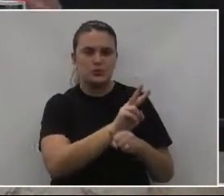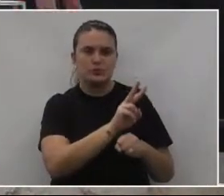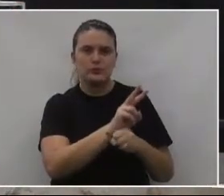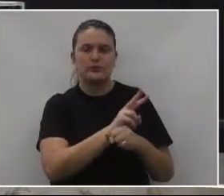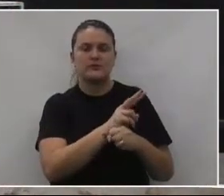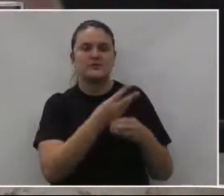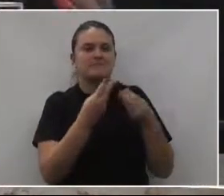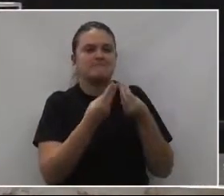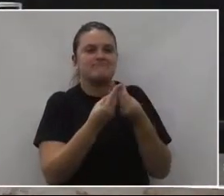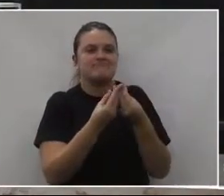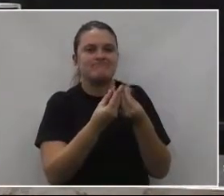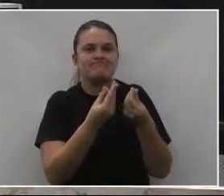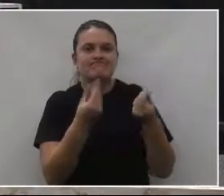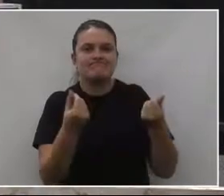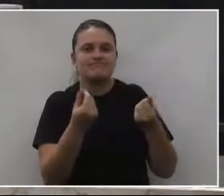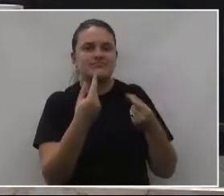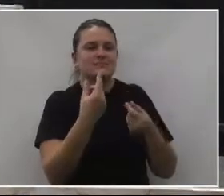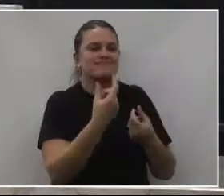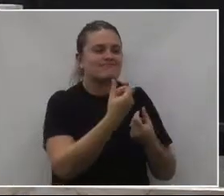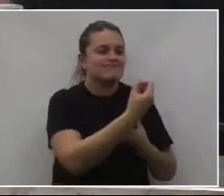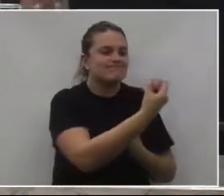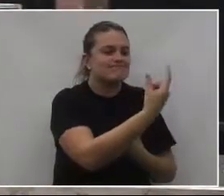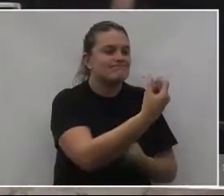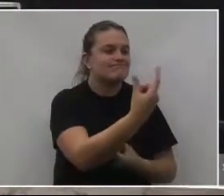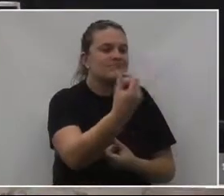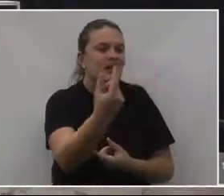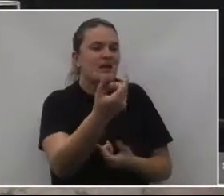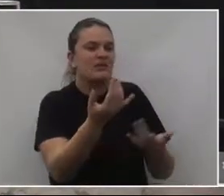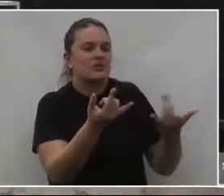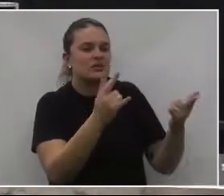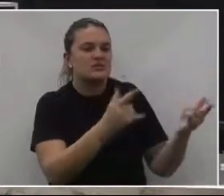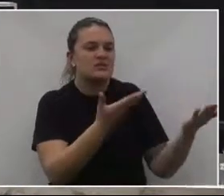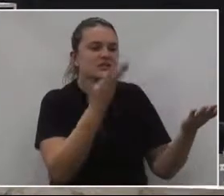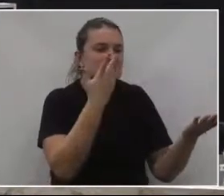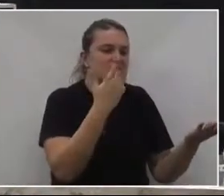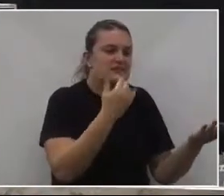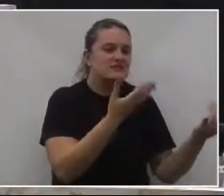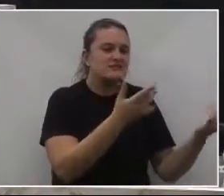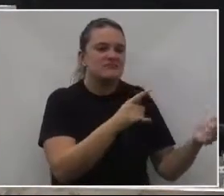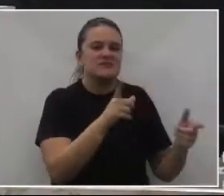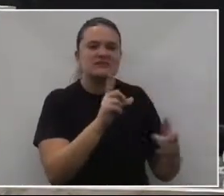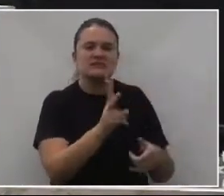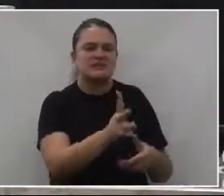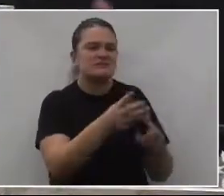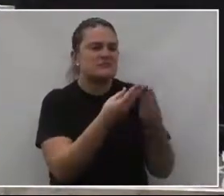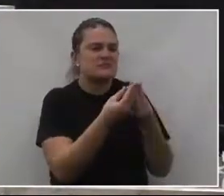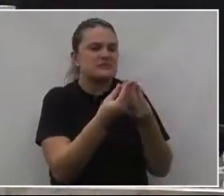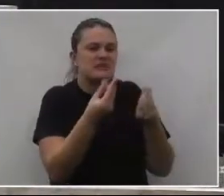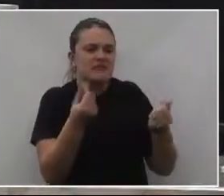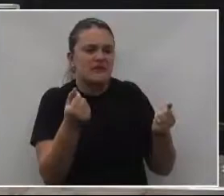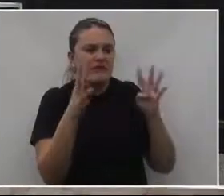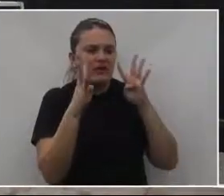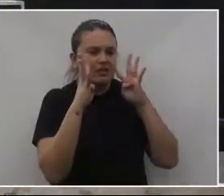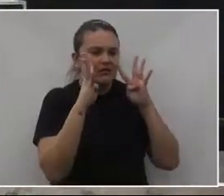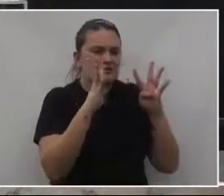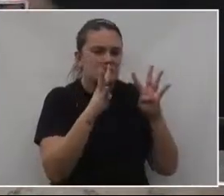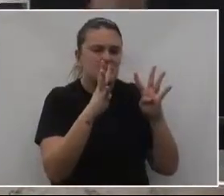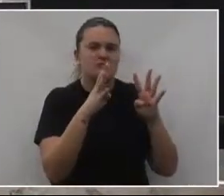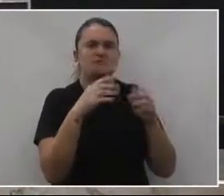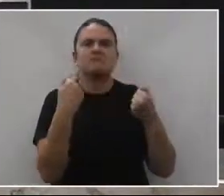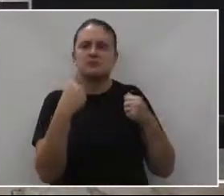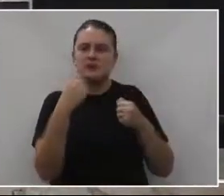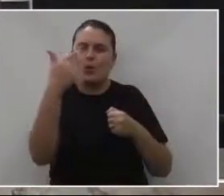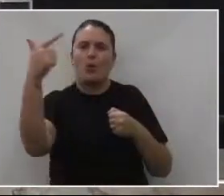com sensibilidade de cada caso pela necessidade que convém. Obrigado. Sem dúvida, deveria ser seguido